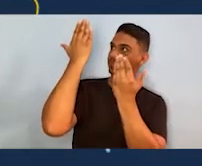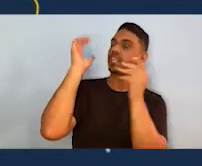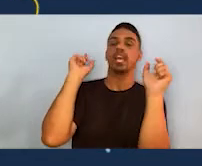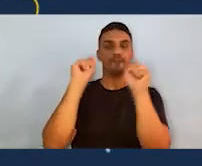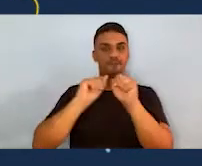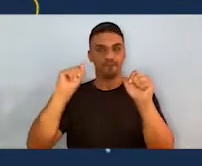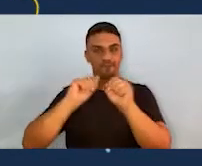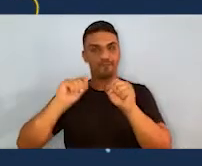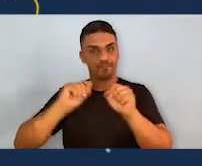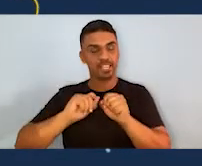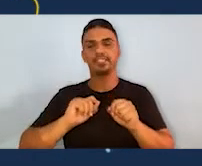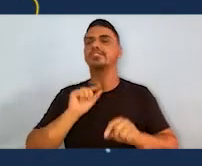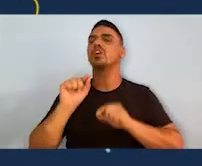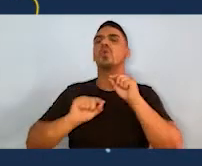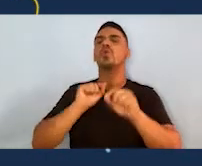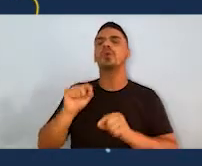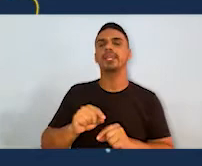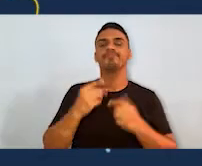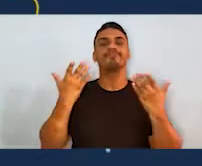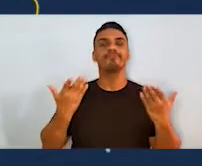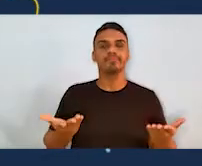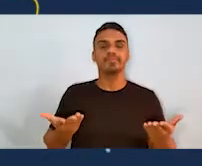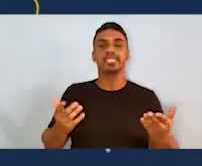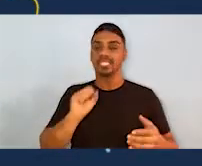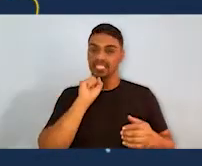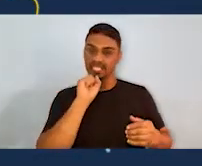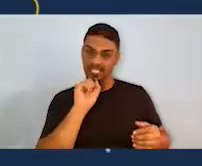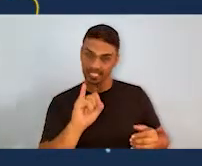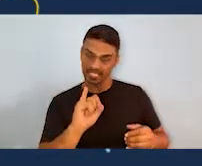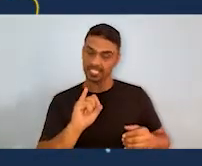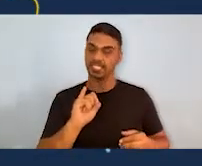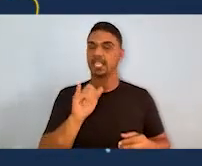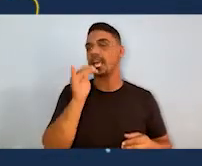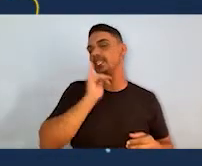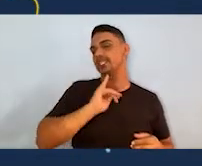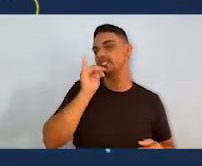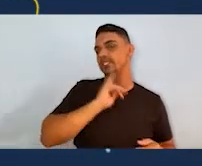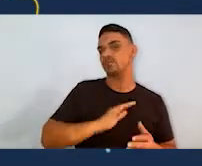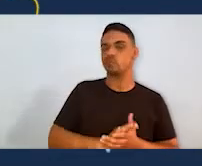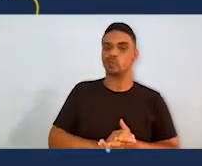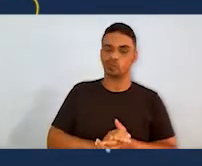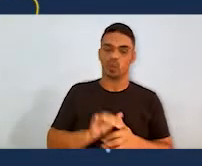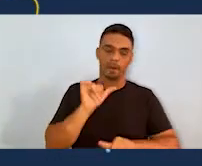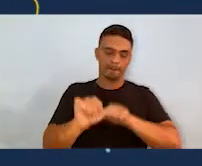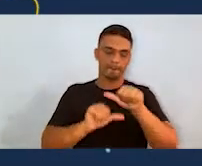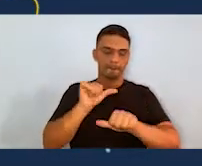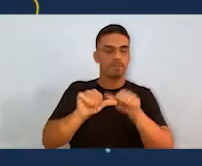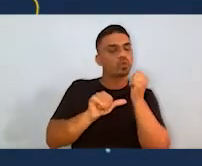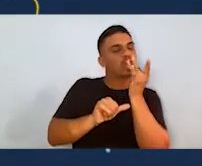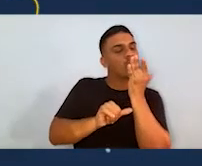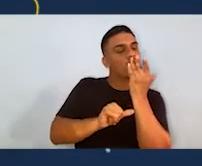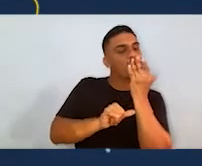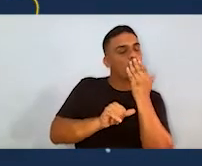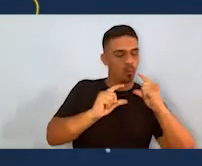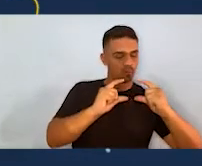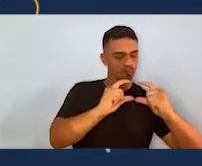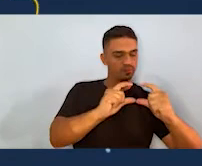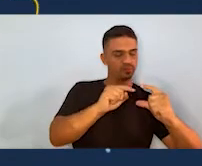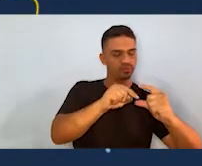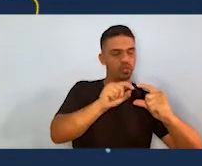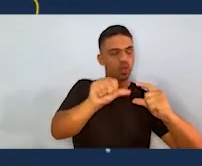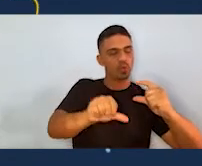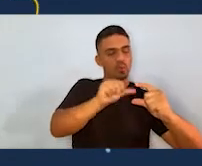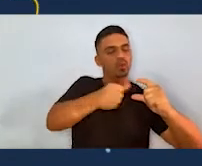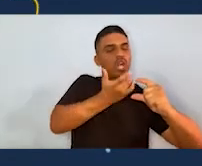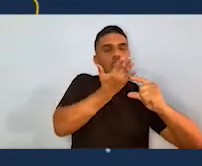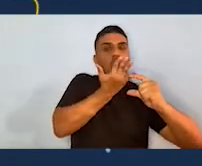Journey. E basicamente assim, se você altera a cor de um pixel, né? Muita gente acha que a gente